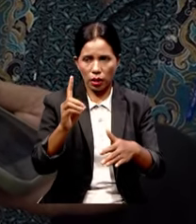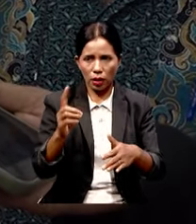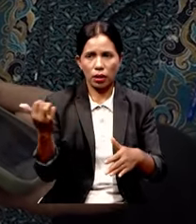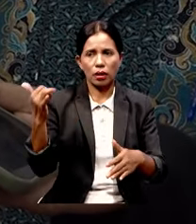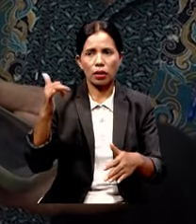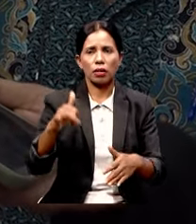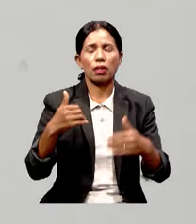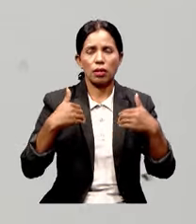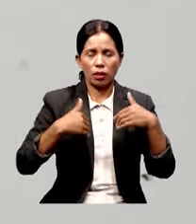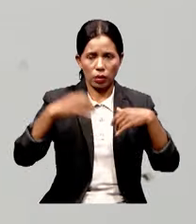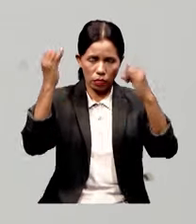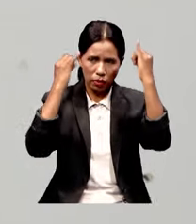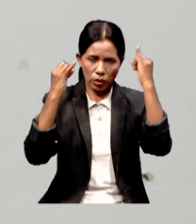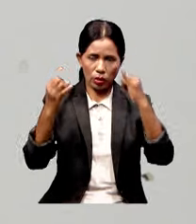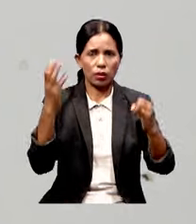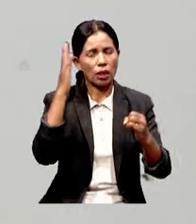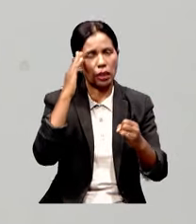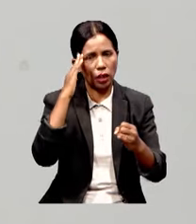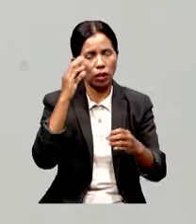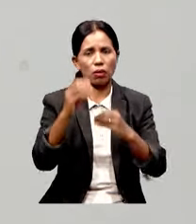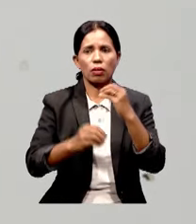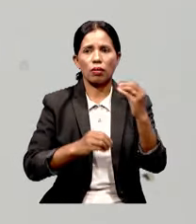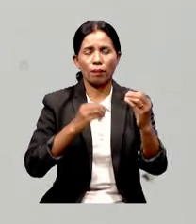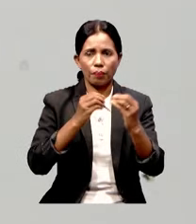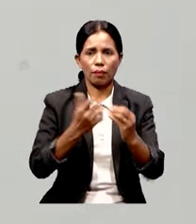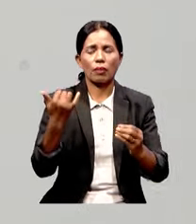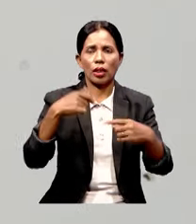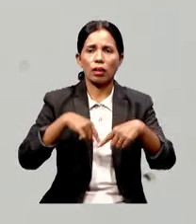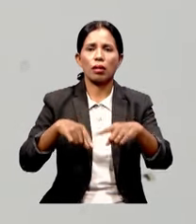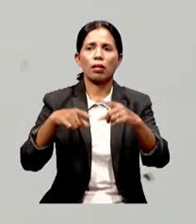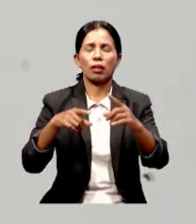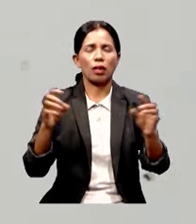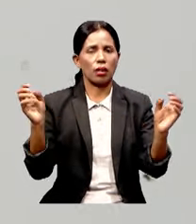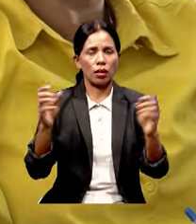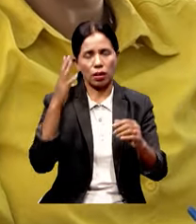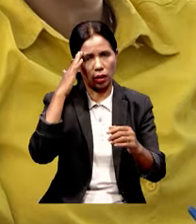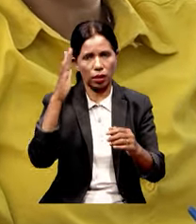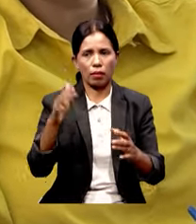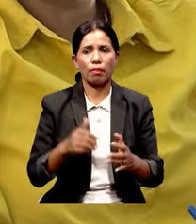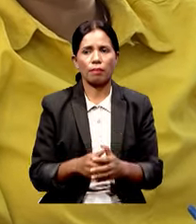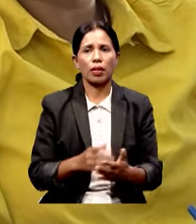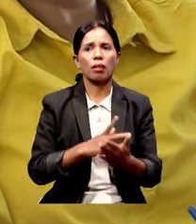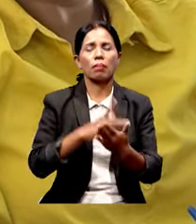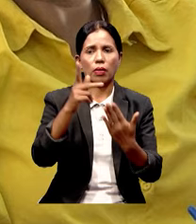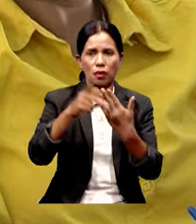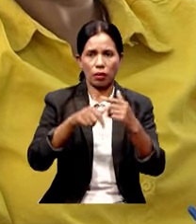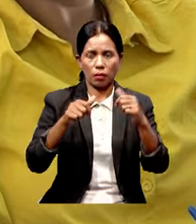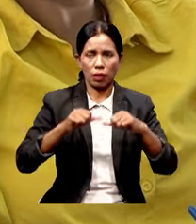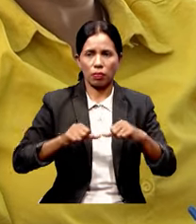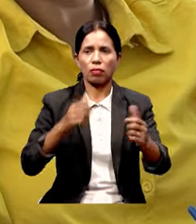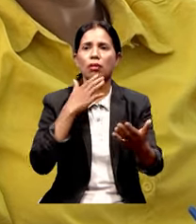pelo menos e a informação ruma, se ela reconhecimento ruma, em vez de se ela vai sem rebatida. Então, a tu programa, né, pela